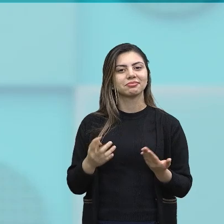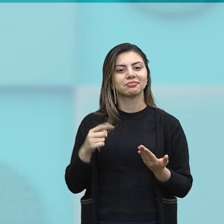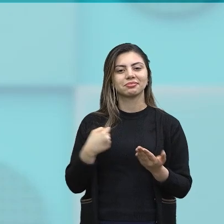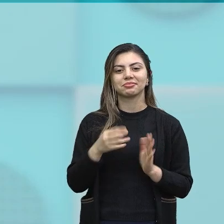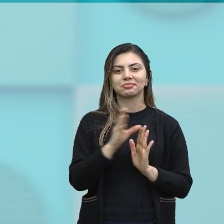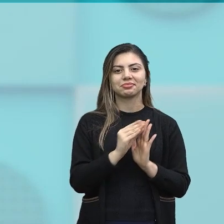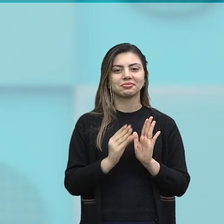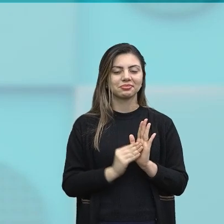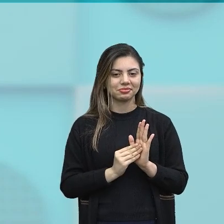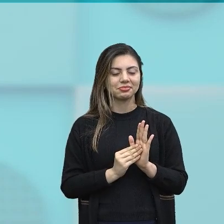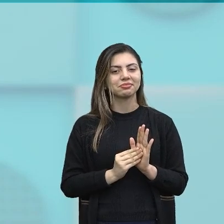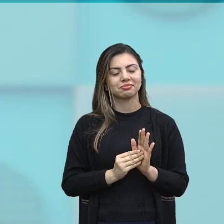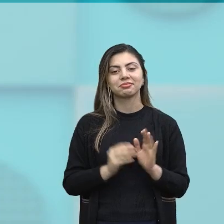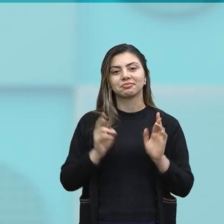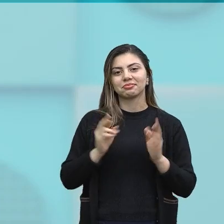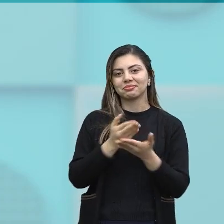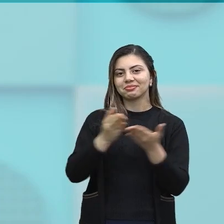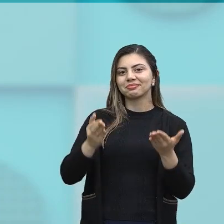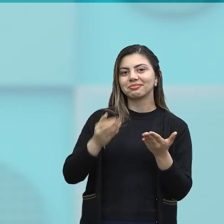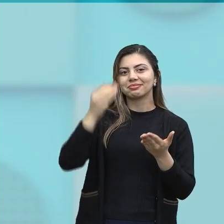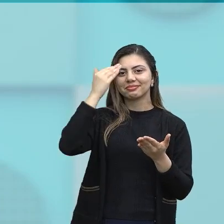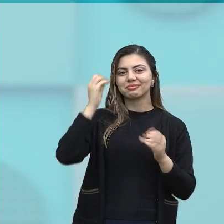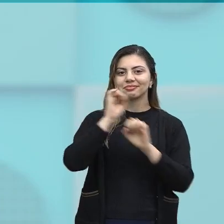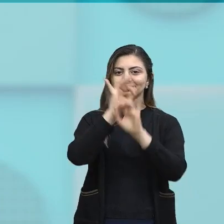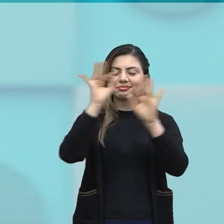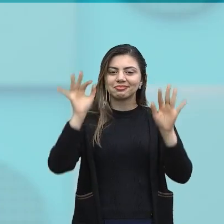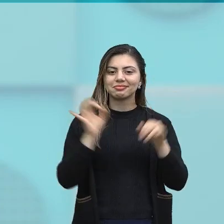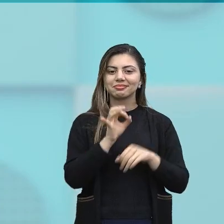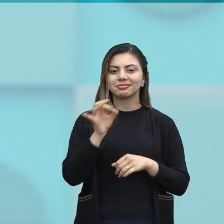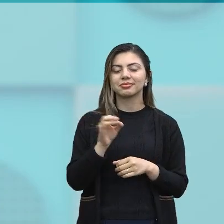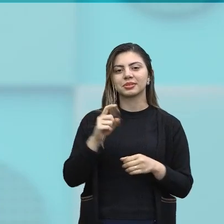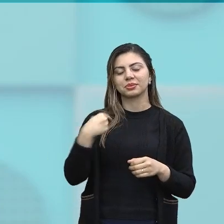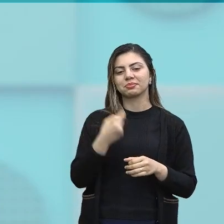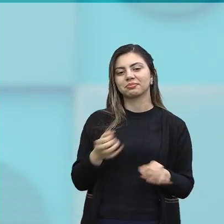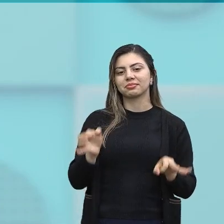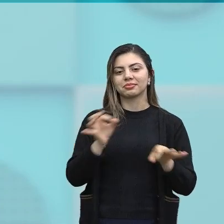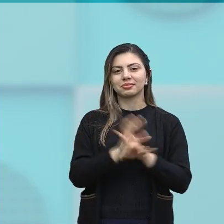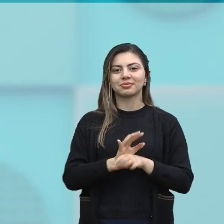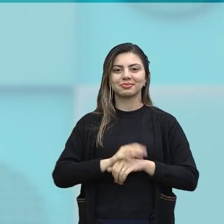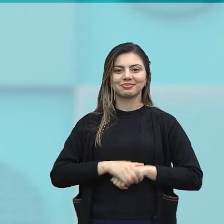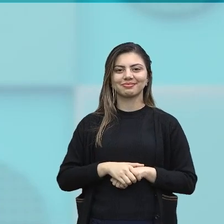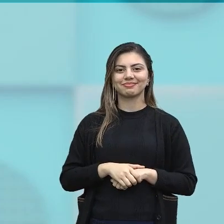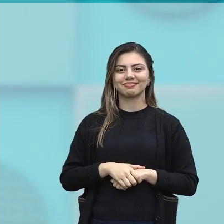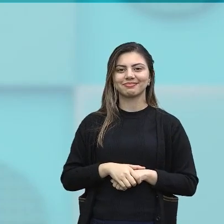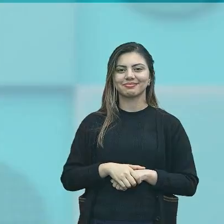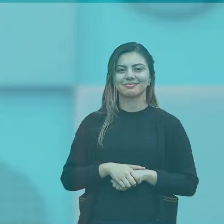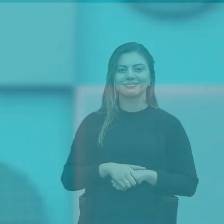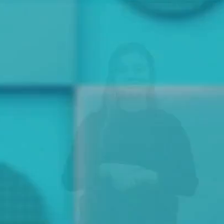conteúdo da aula. Eu espero que vocês tenham conseguido entender. Nós ficamos por aqui. Bye, bye.